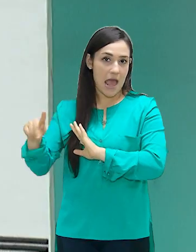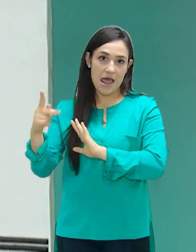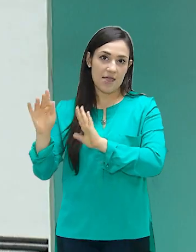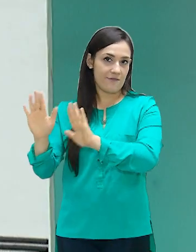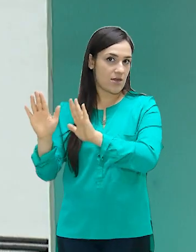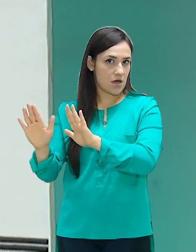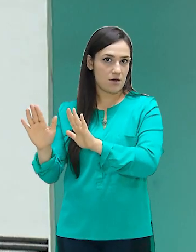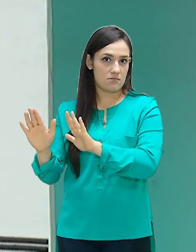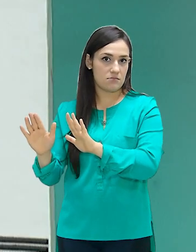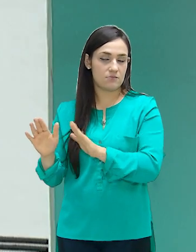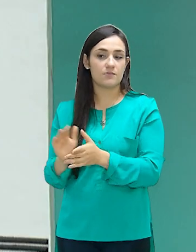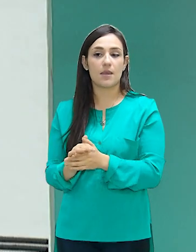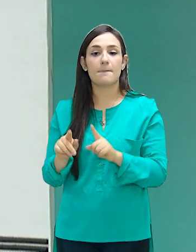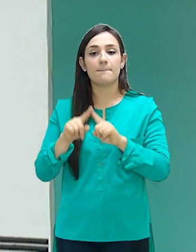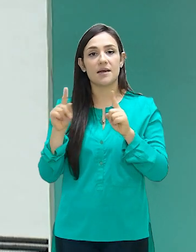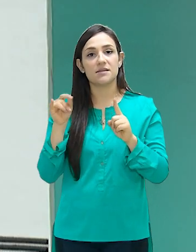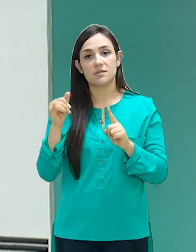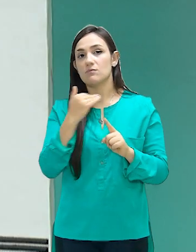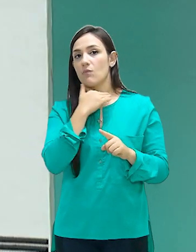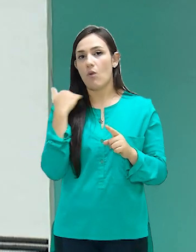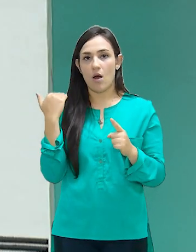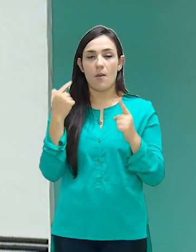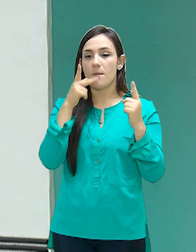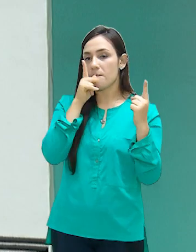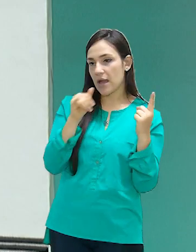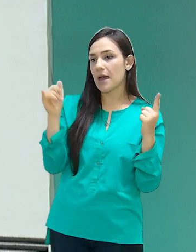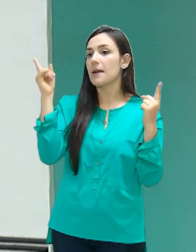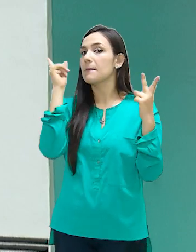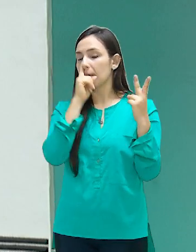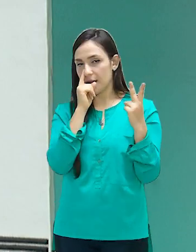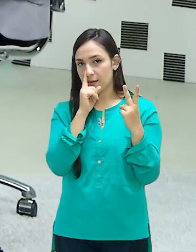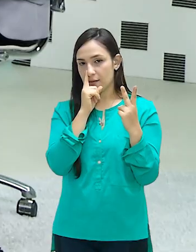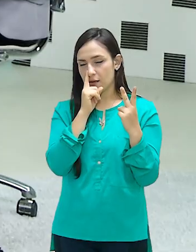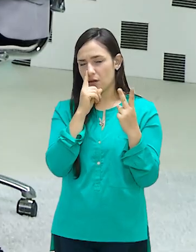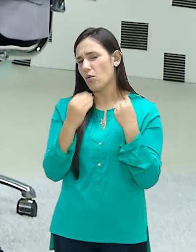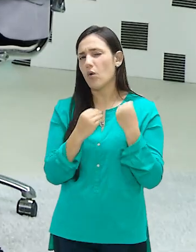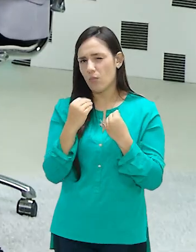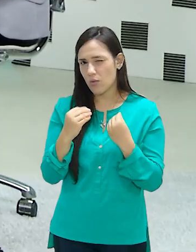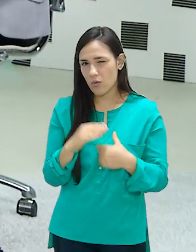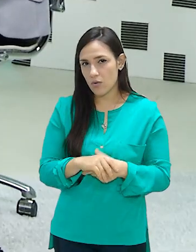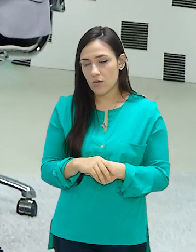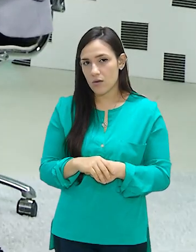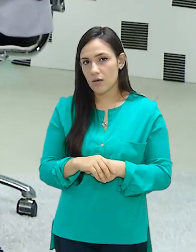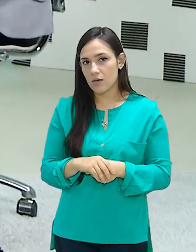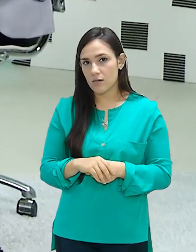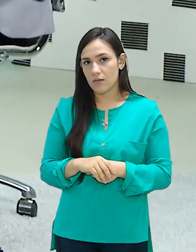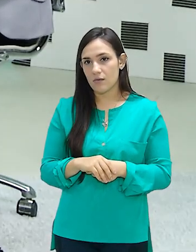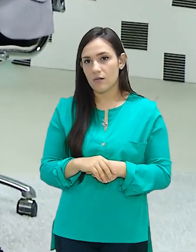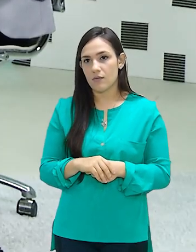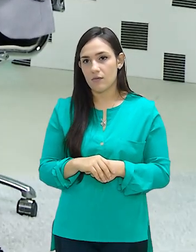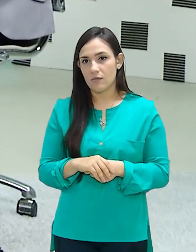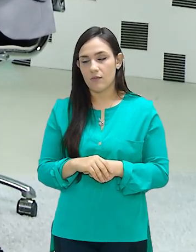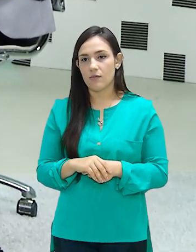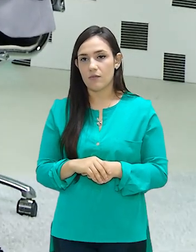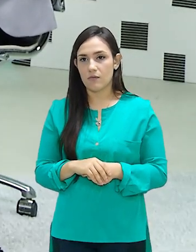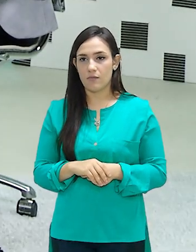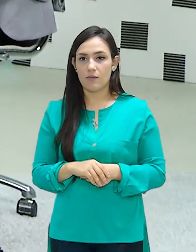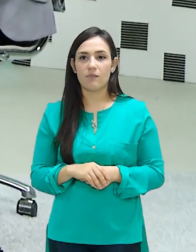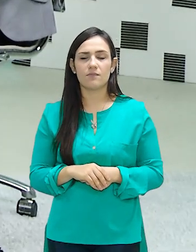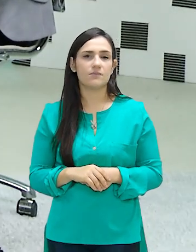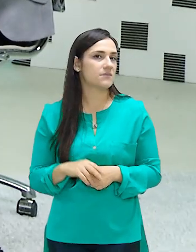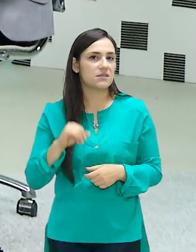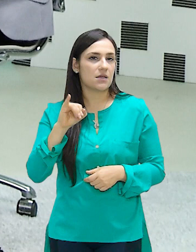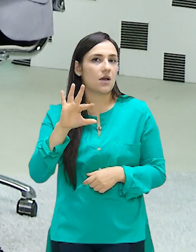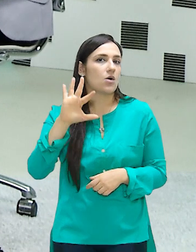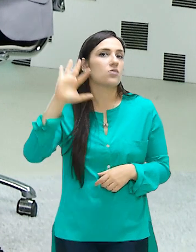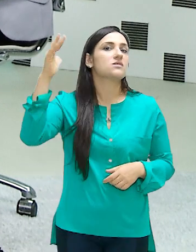mexida. Supor que ela morra também, fica os filhos, e aí? Depois do processo do inventário.